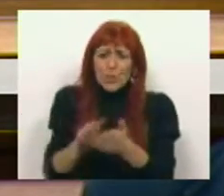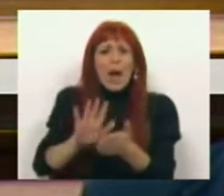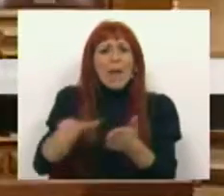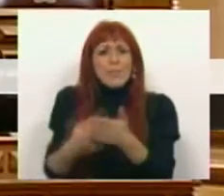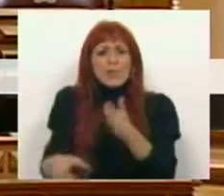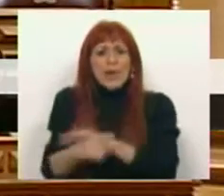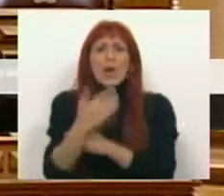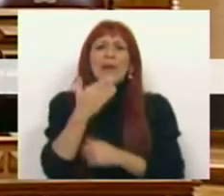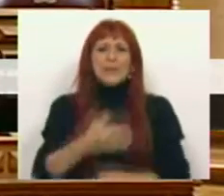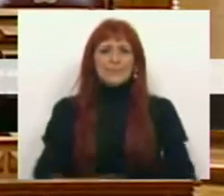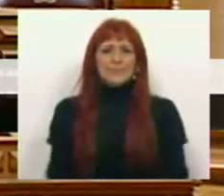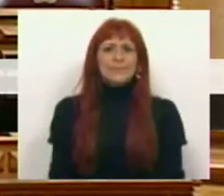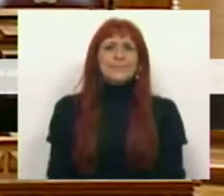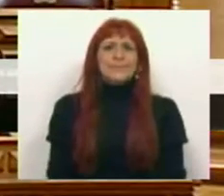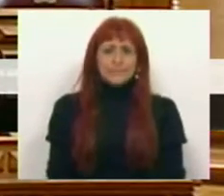de lei. Obrigado.